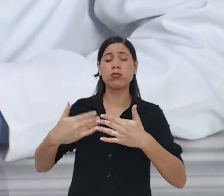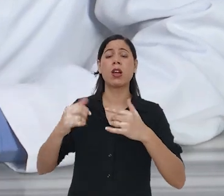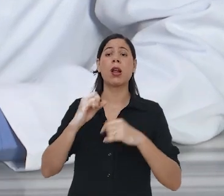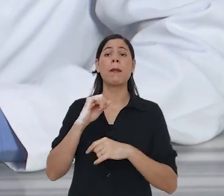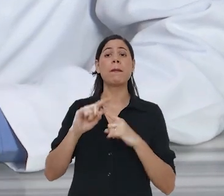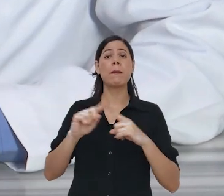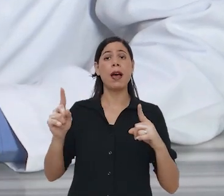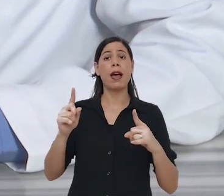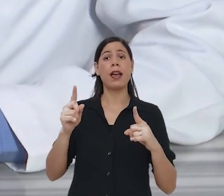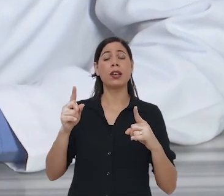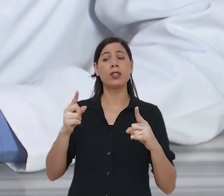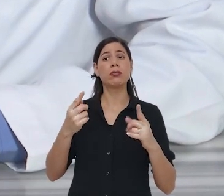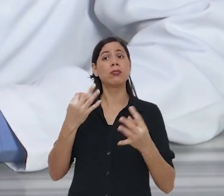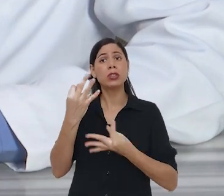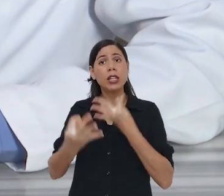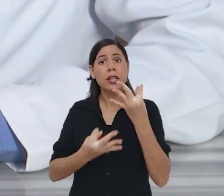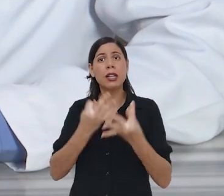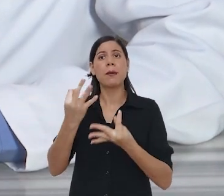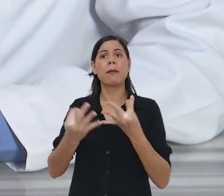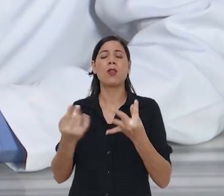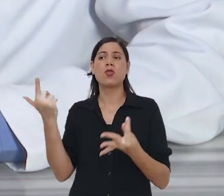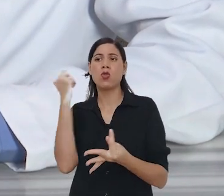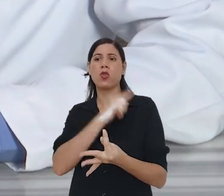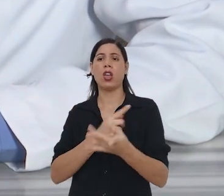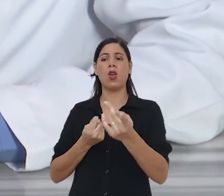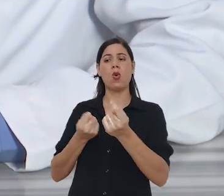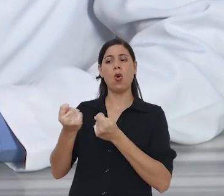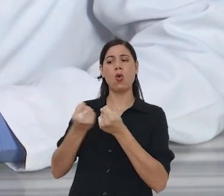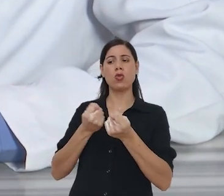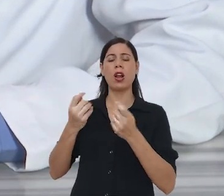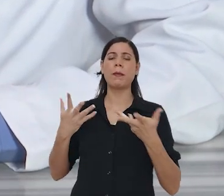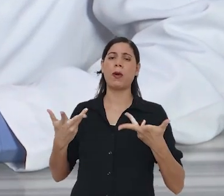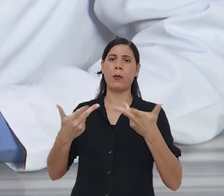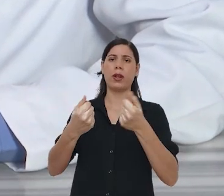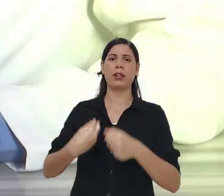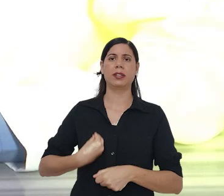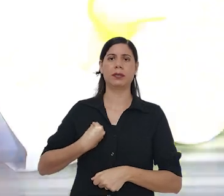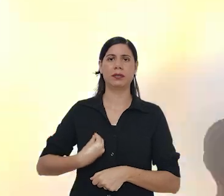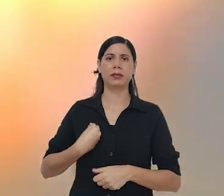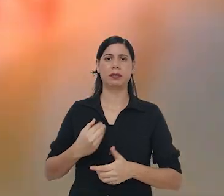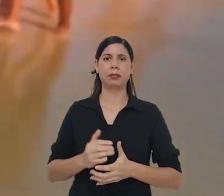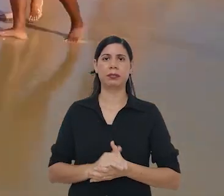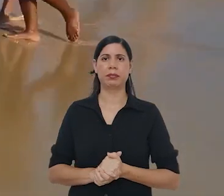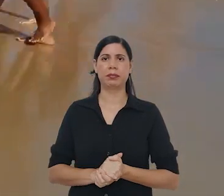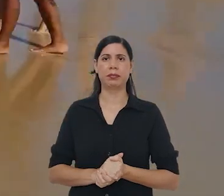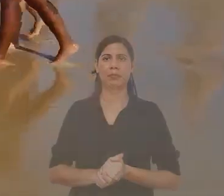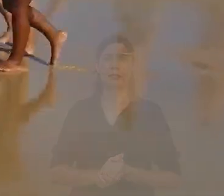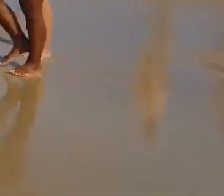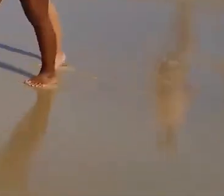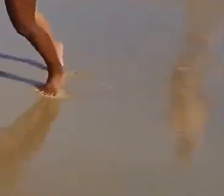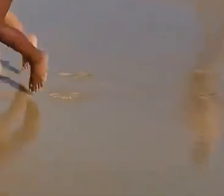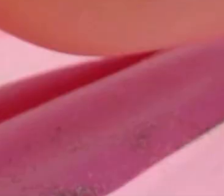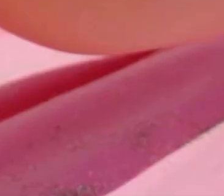com os tratamentos mais modernos que temos, a gente consegue controlar a doença com muita qualidade, o paciente tendo qualidade de vida.